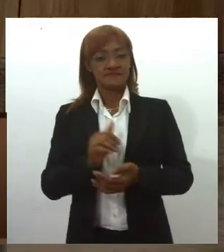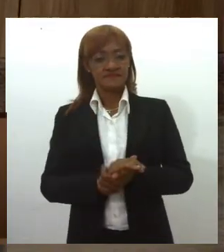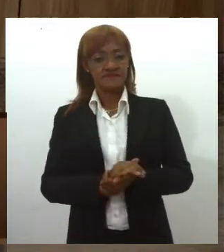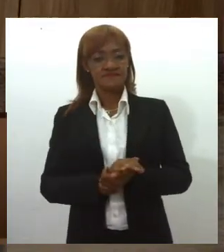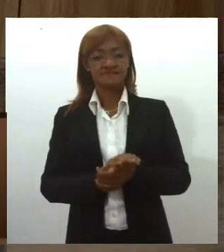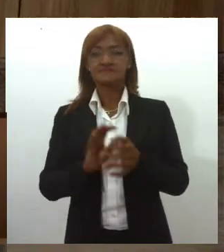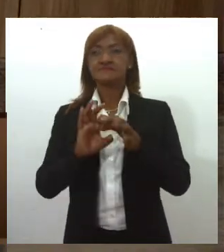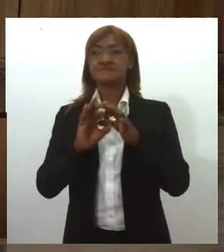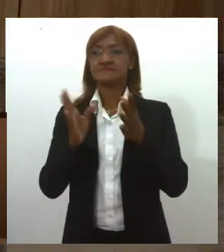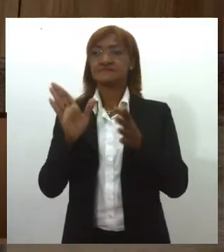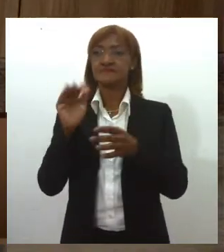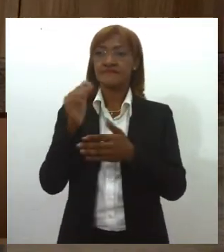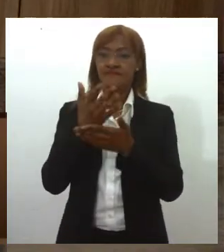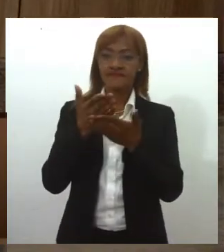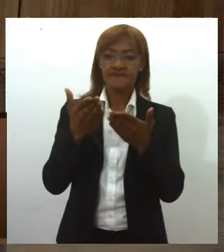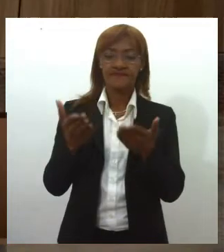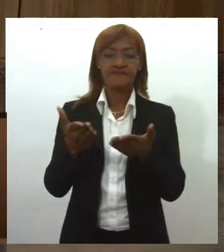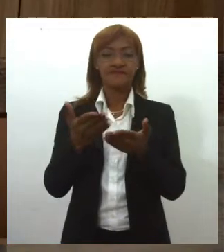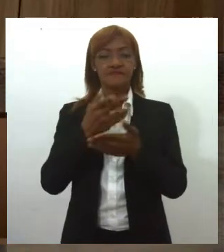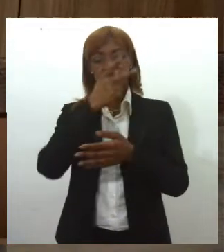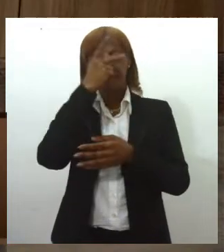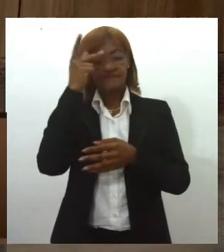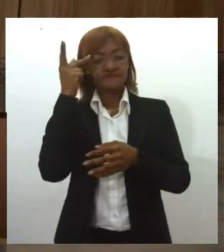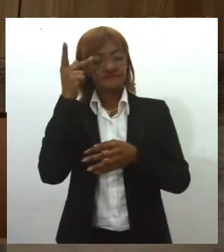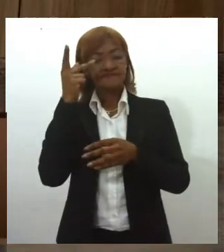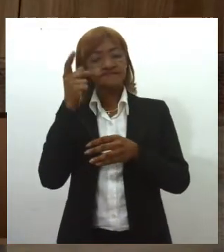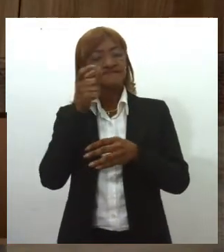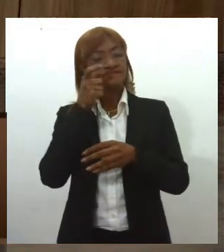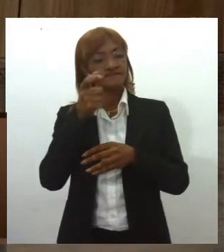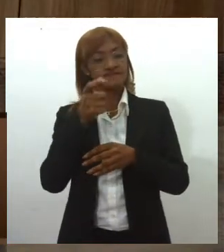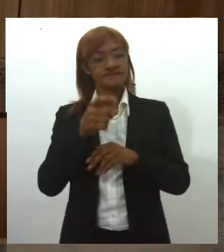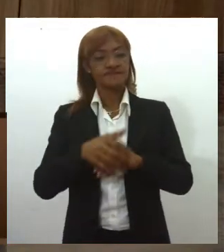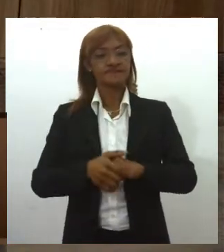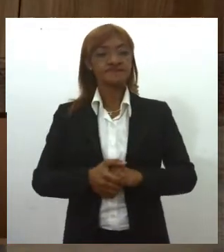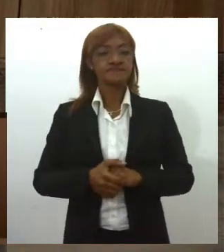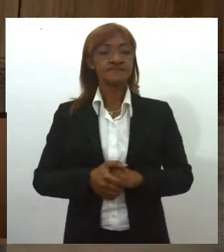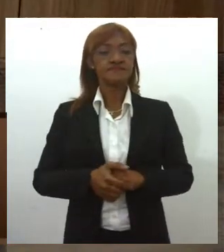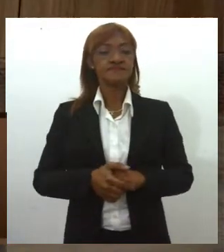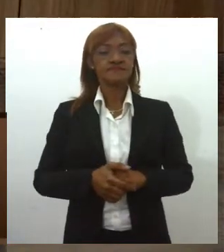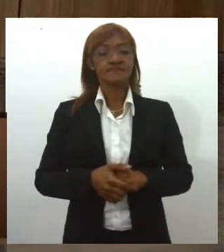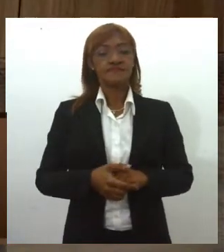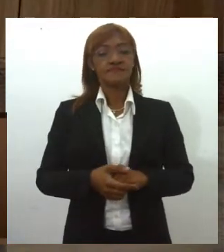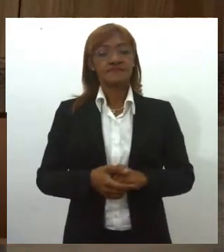senhor se despedir da gente e se despedir também dos nossos telespectadores.